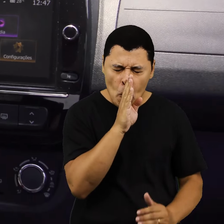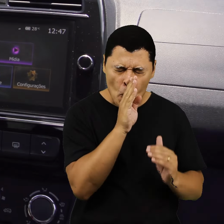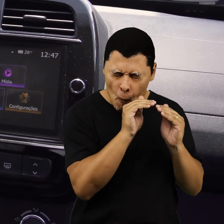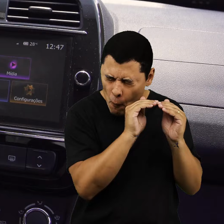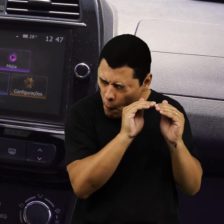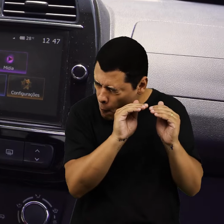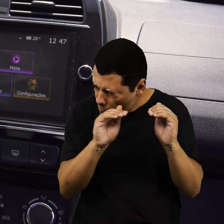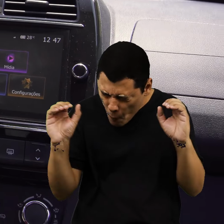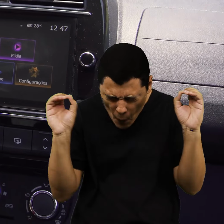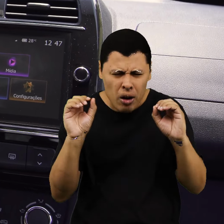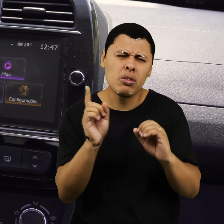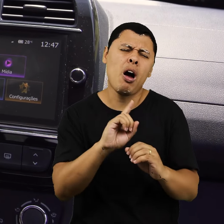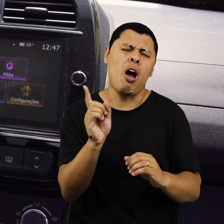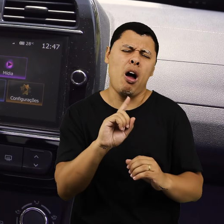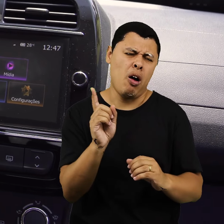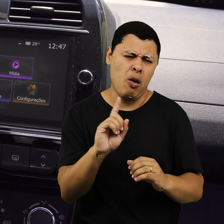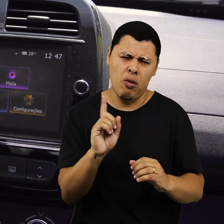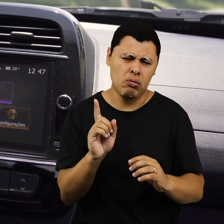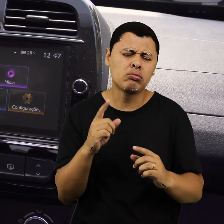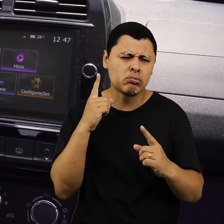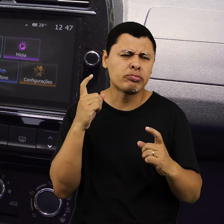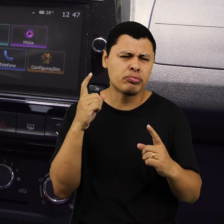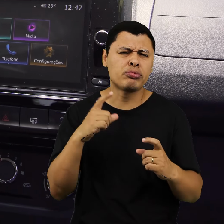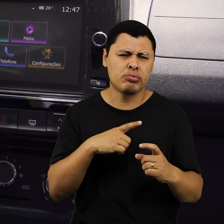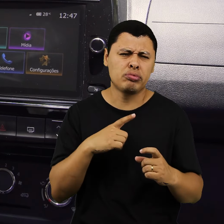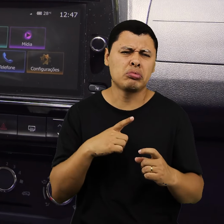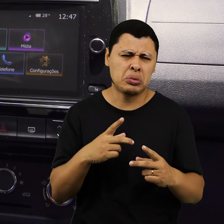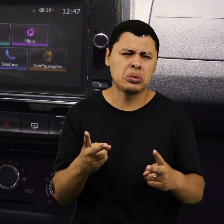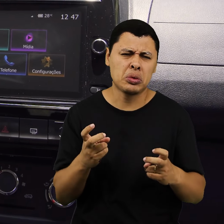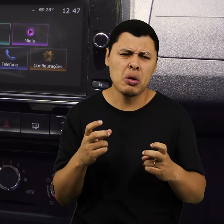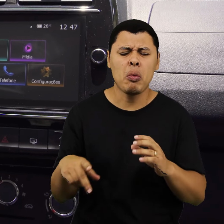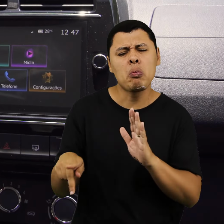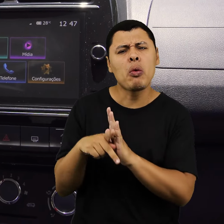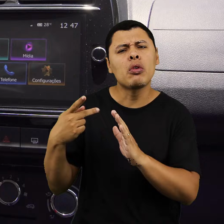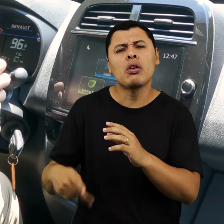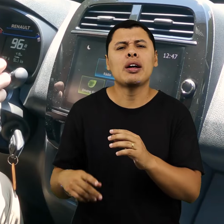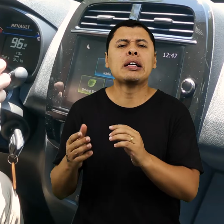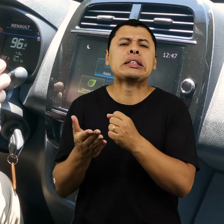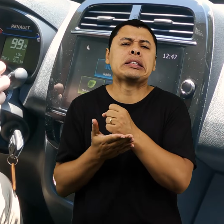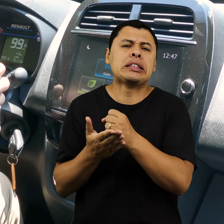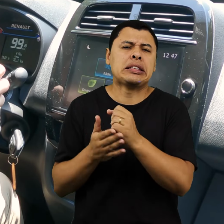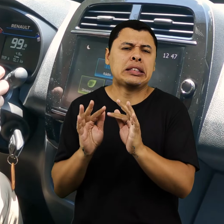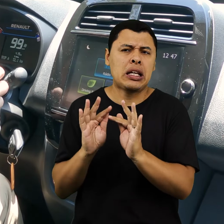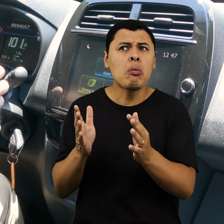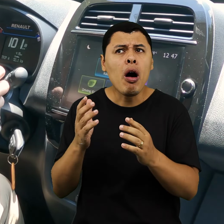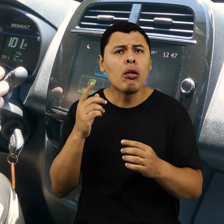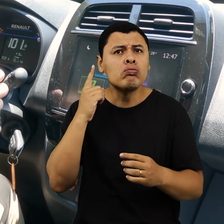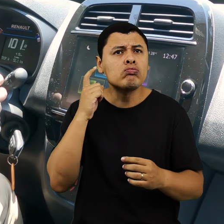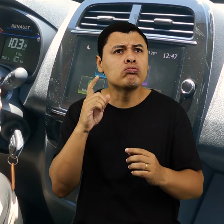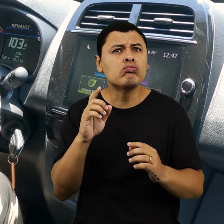Mas considerando esse universo de compactos e subcompactos de entrada, a gente tem aqui o isolamento acústico